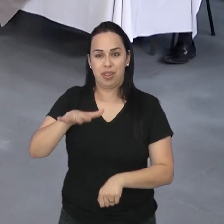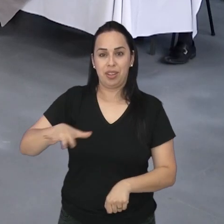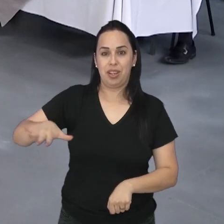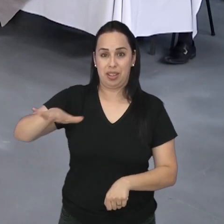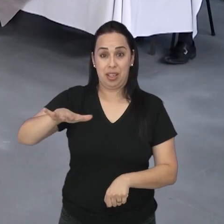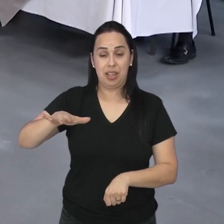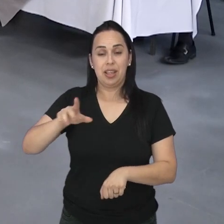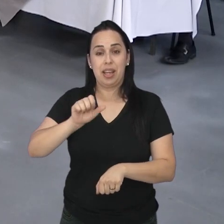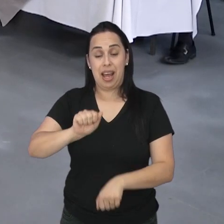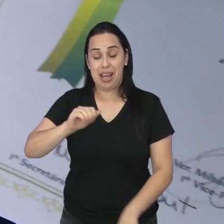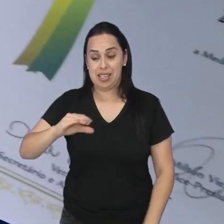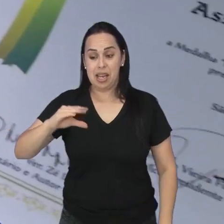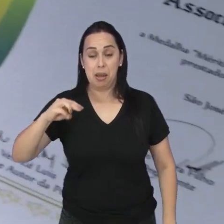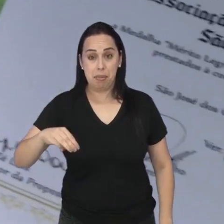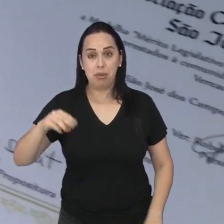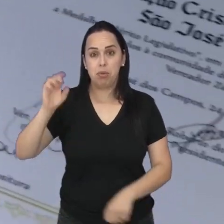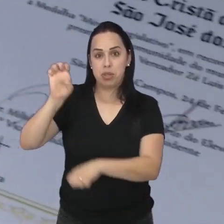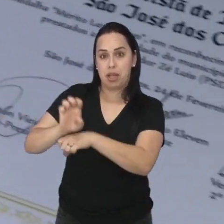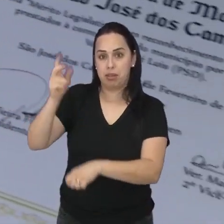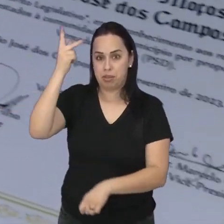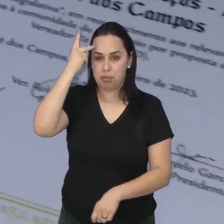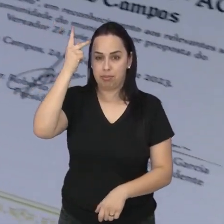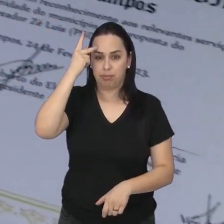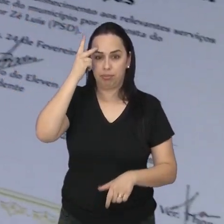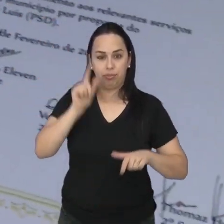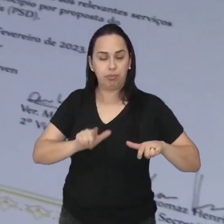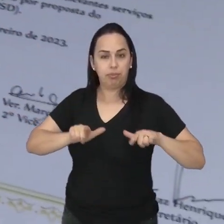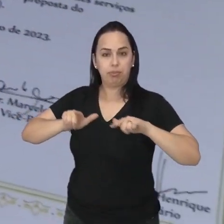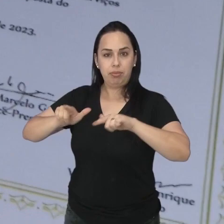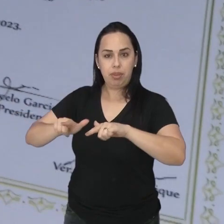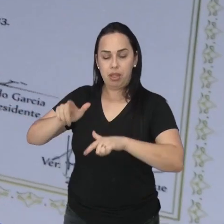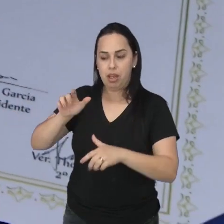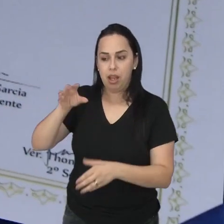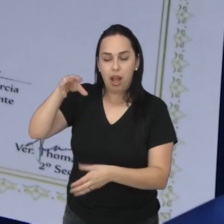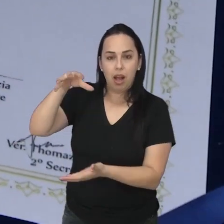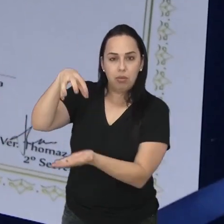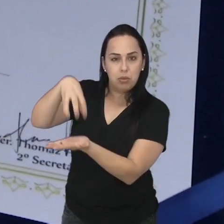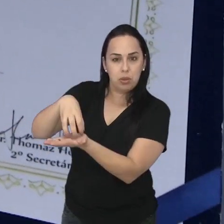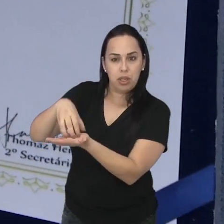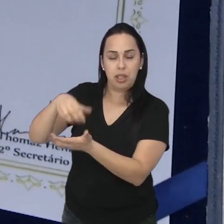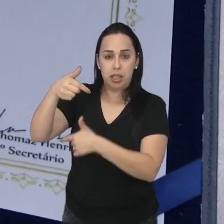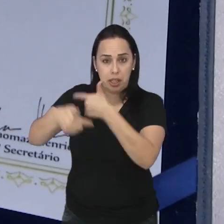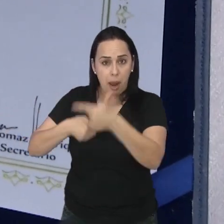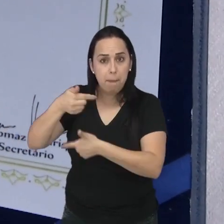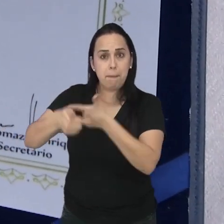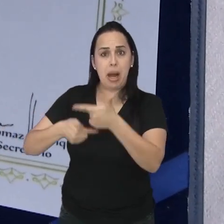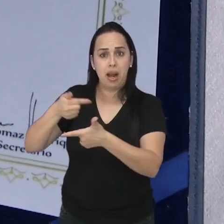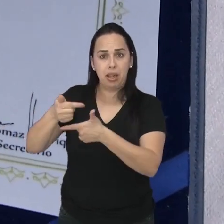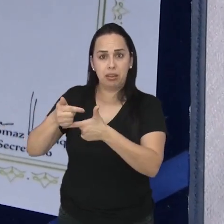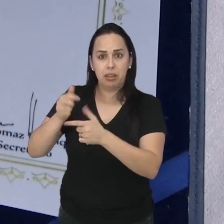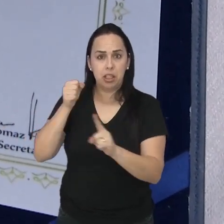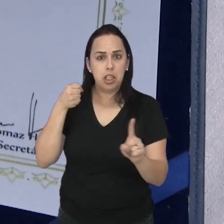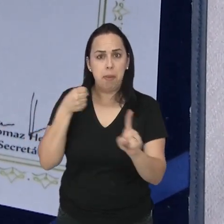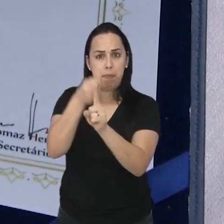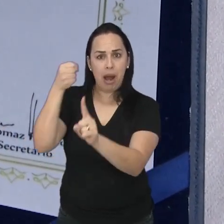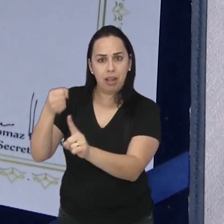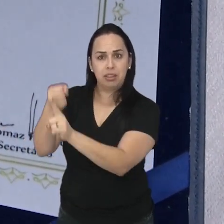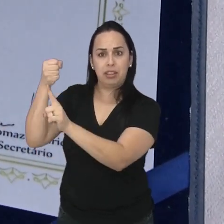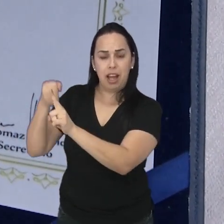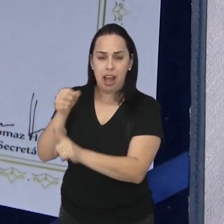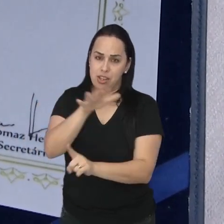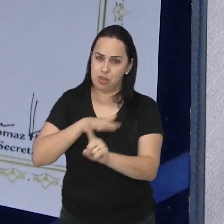do Estado de São Paulo. A medalha Mérito Legislativa é concedida a instituições que desenvolvem trabalhos que